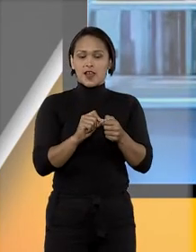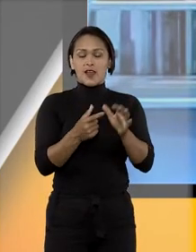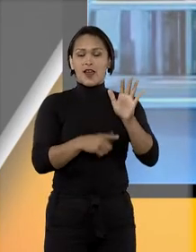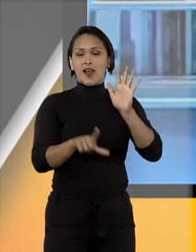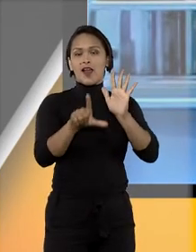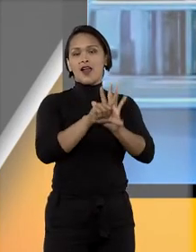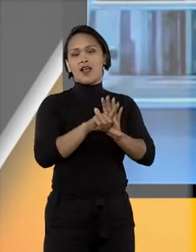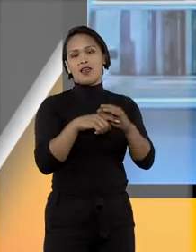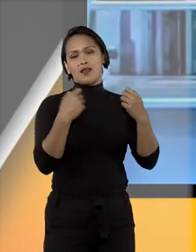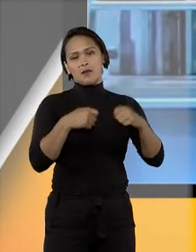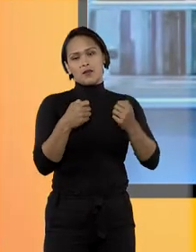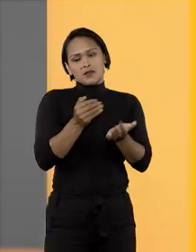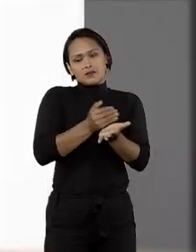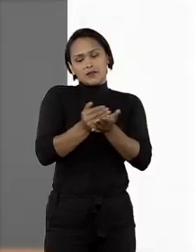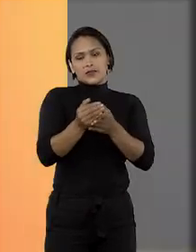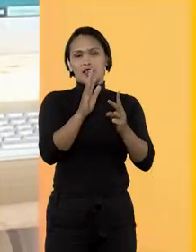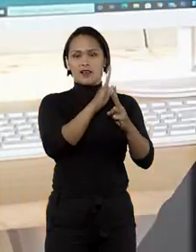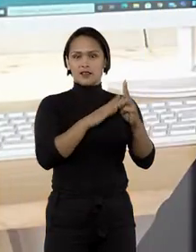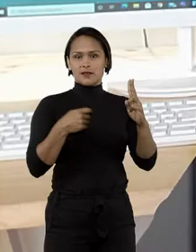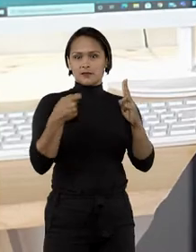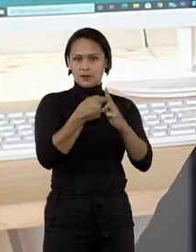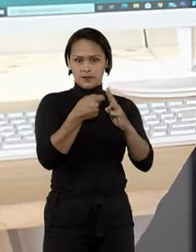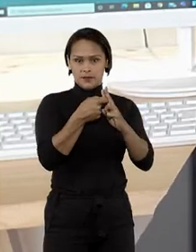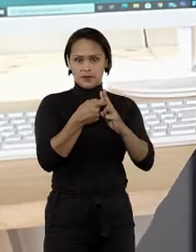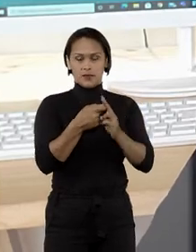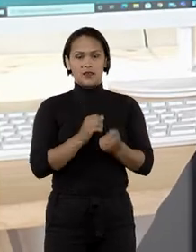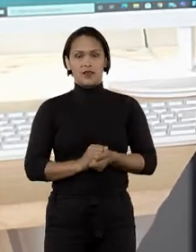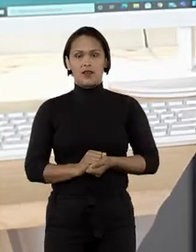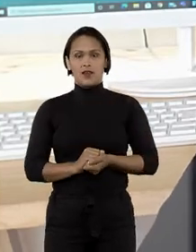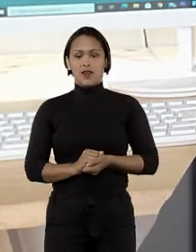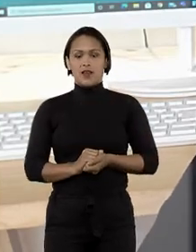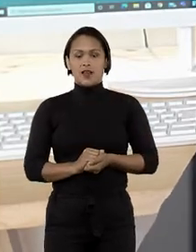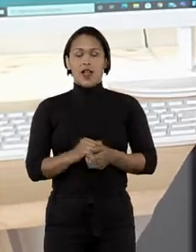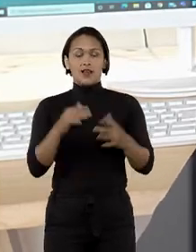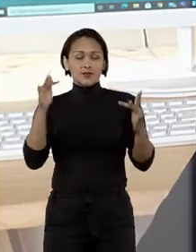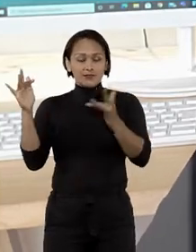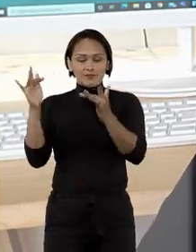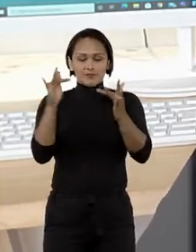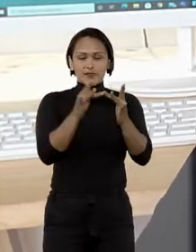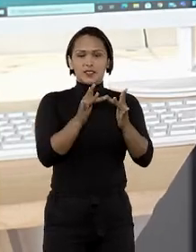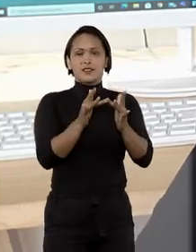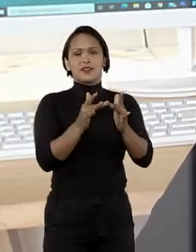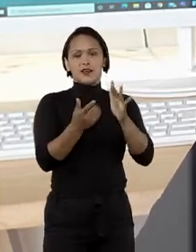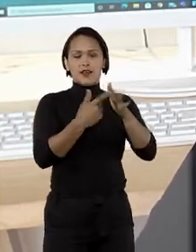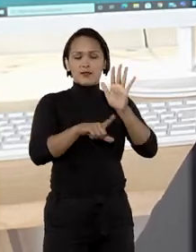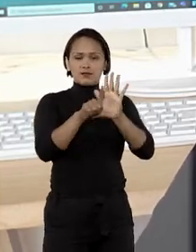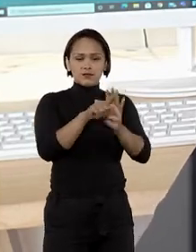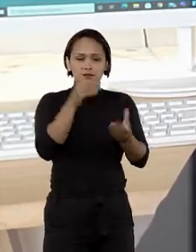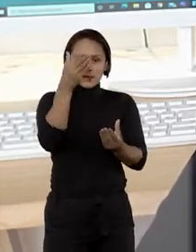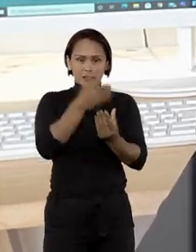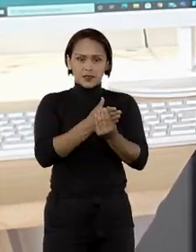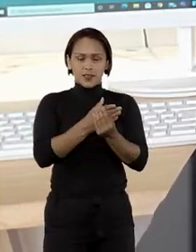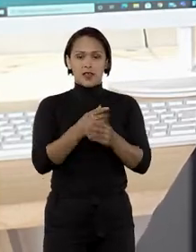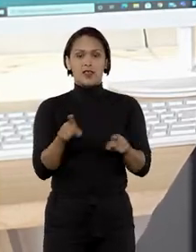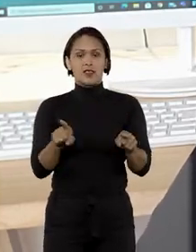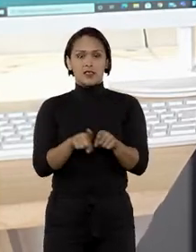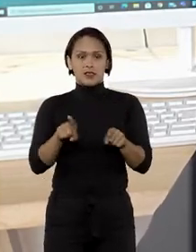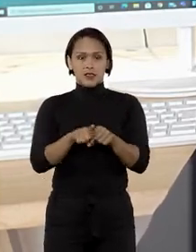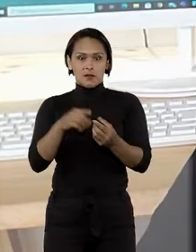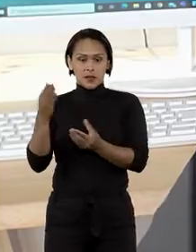exige iniciativa da parte. Diretamente ligado ao princípio do dispositivo está o princípio